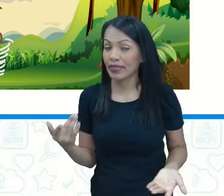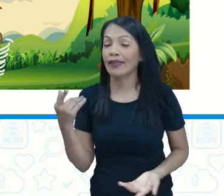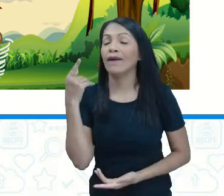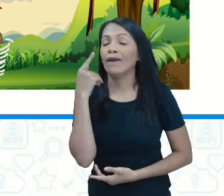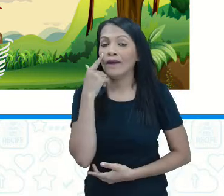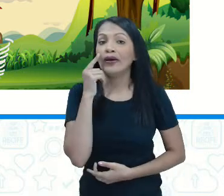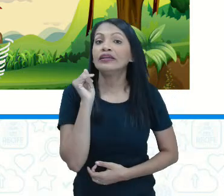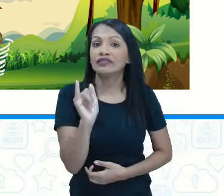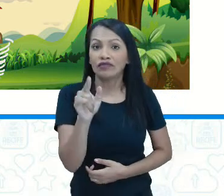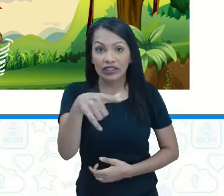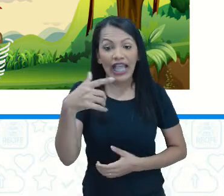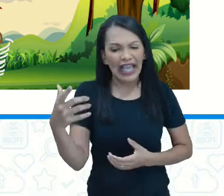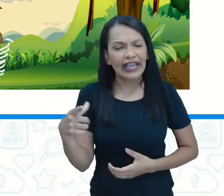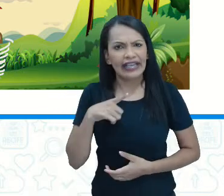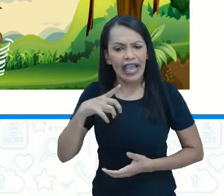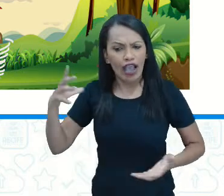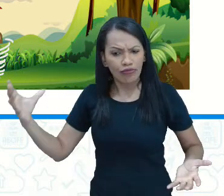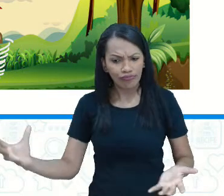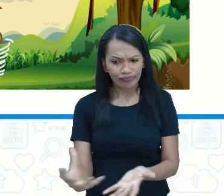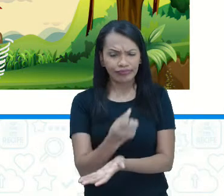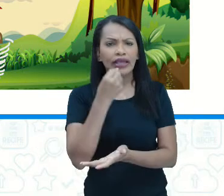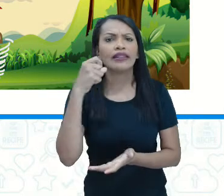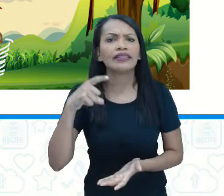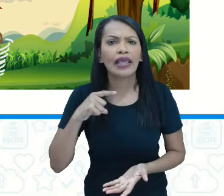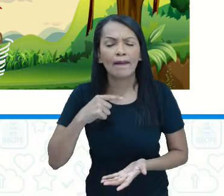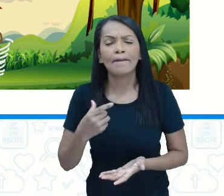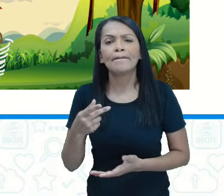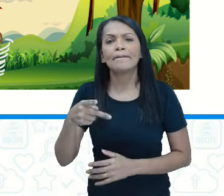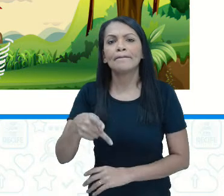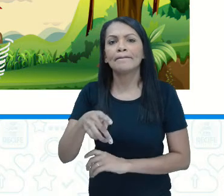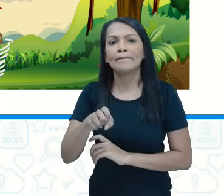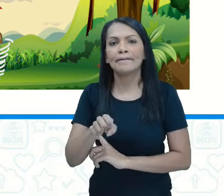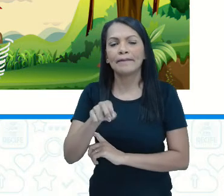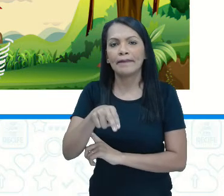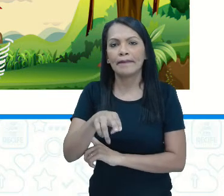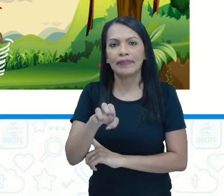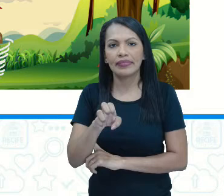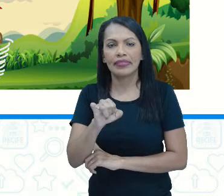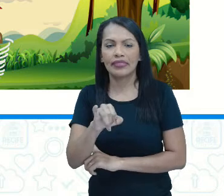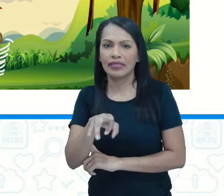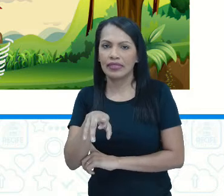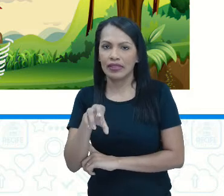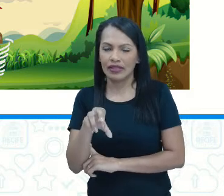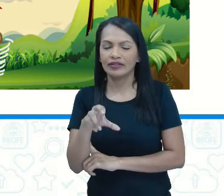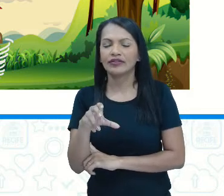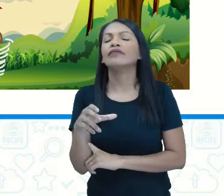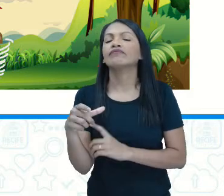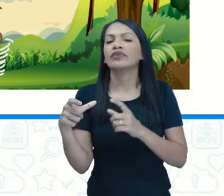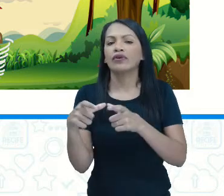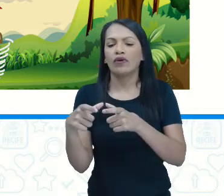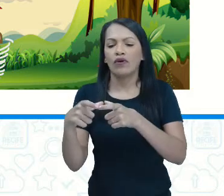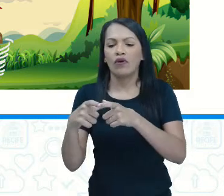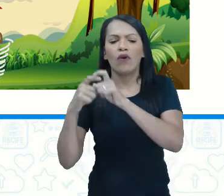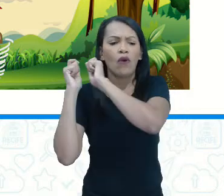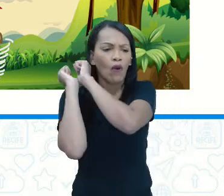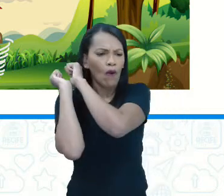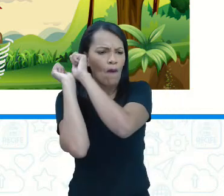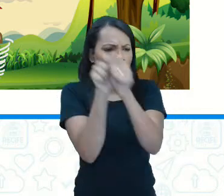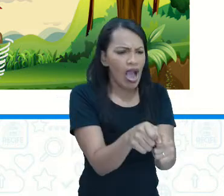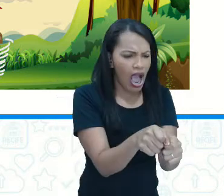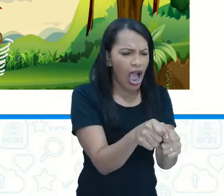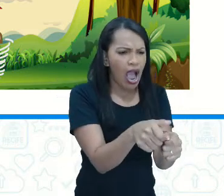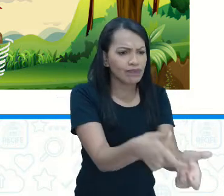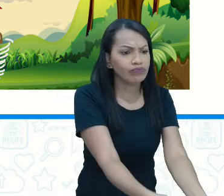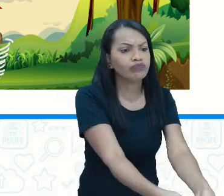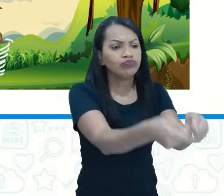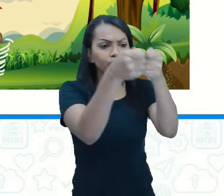é? Se você tiver uma peneira aí, você vai conseguir capturá-lo facilmente,